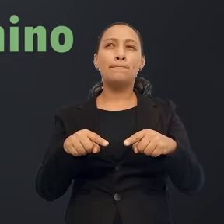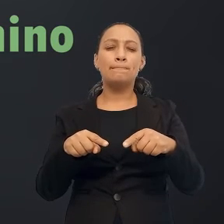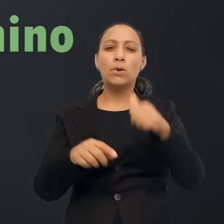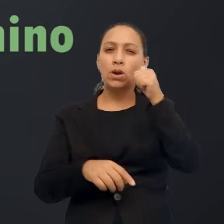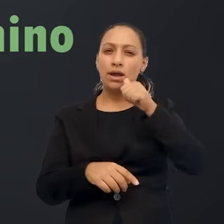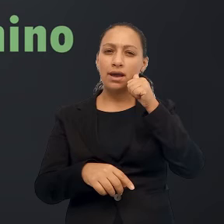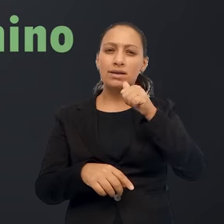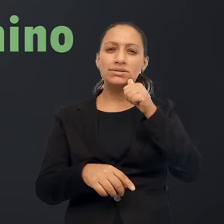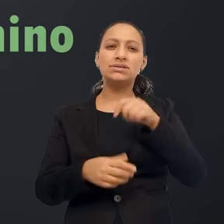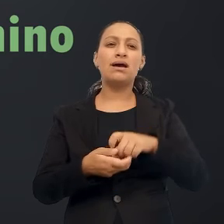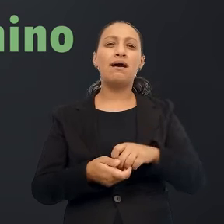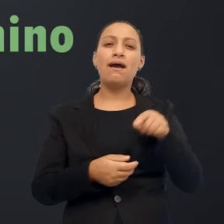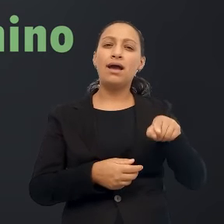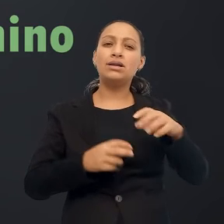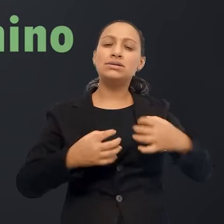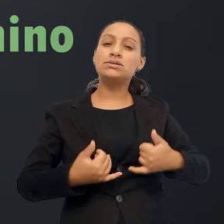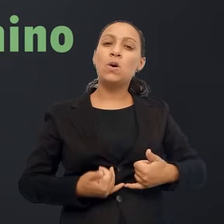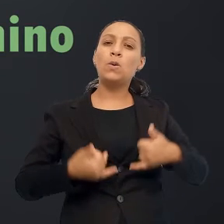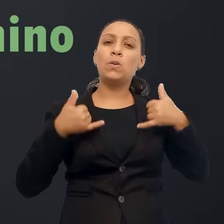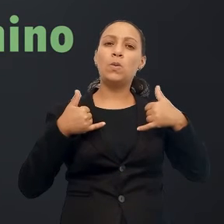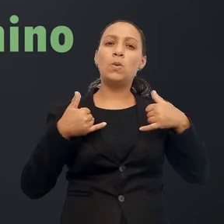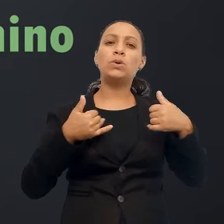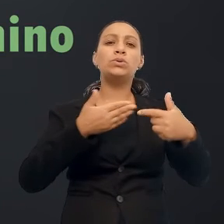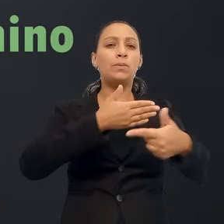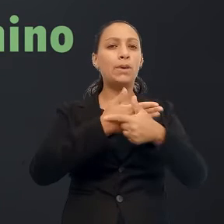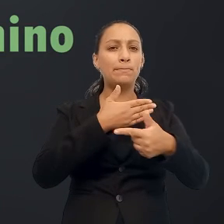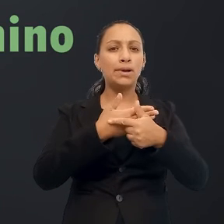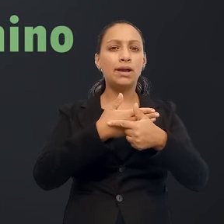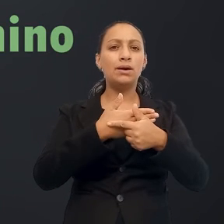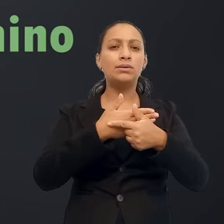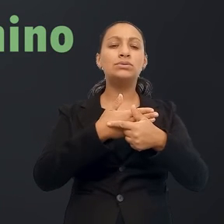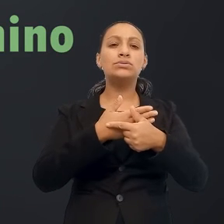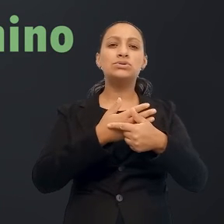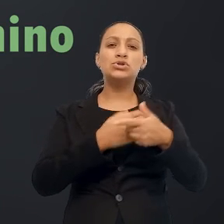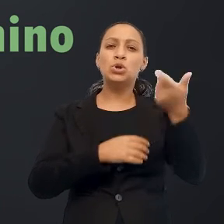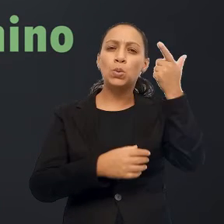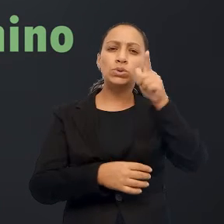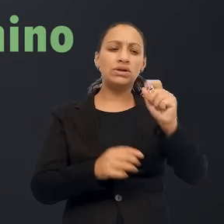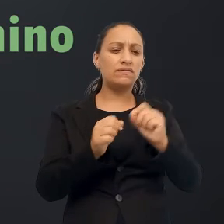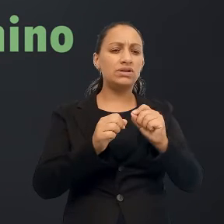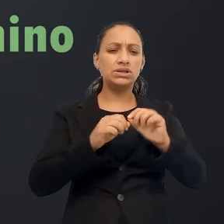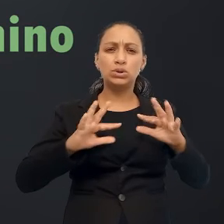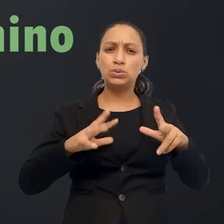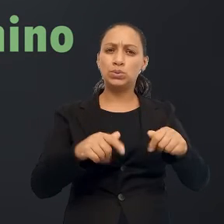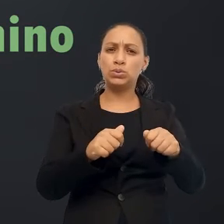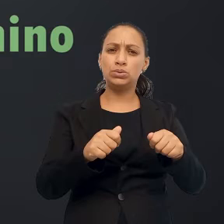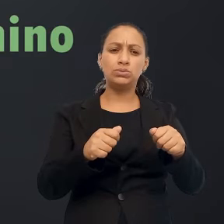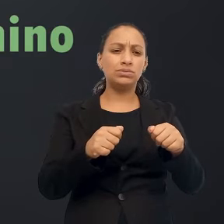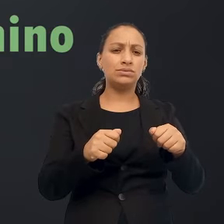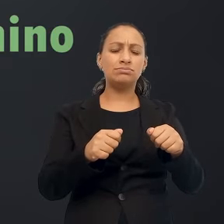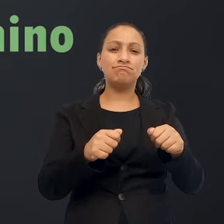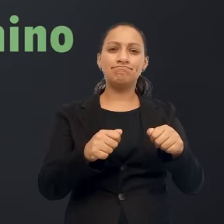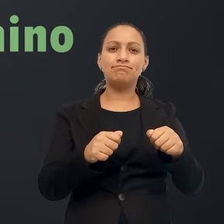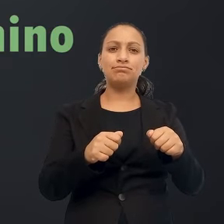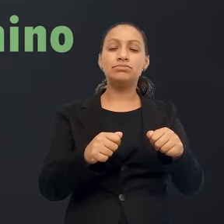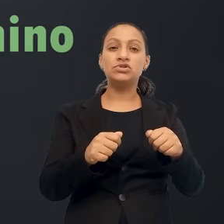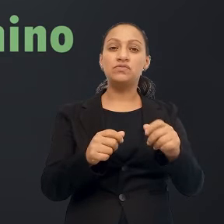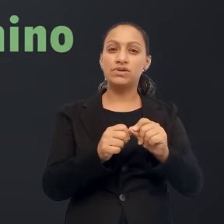orgulham desse papel também, né, de dar conta de tudo, de dar conta das coisas.